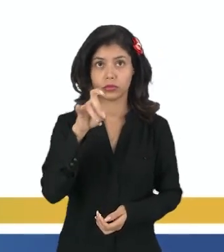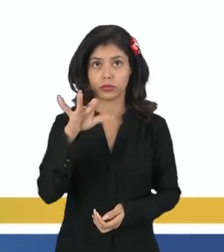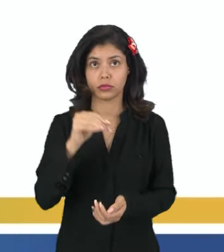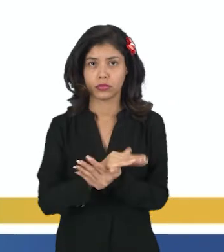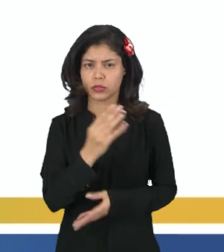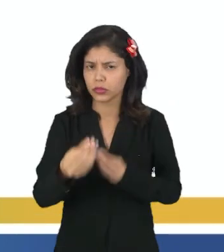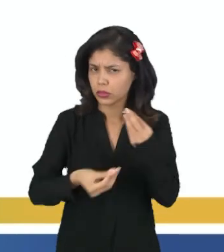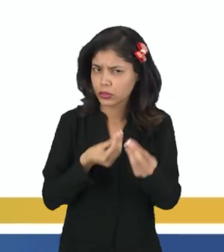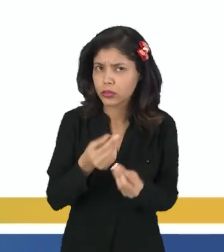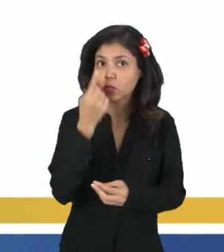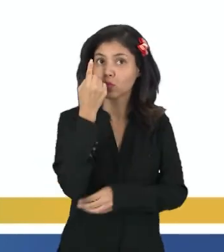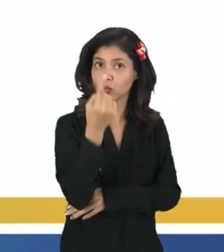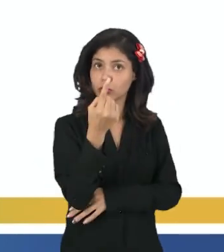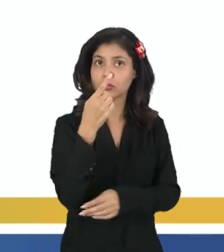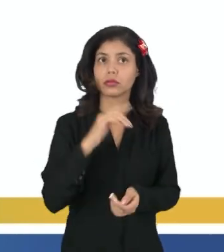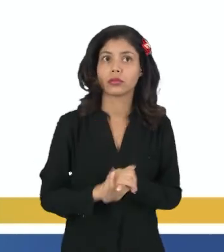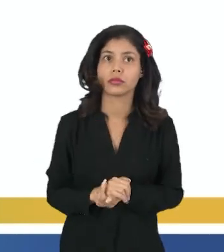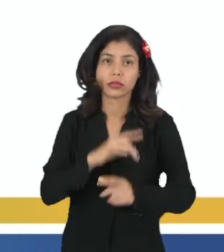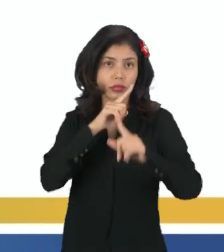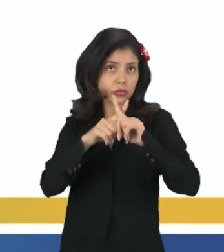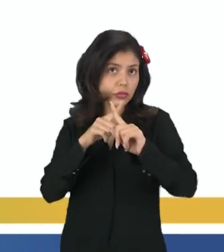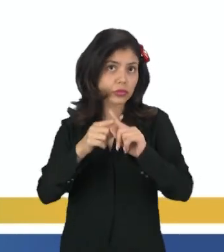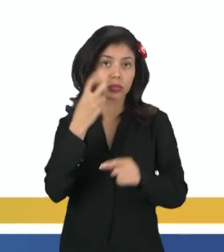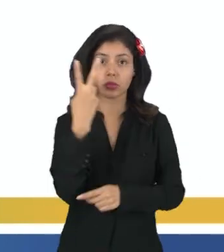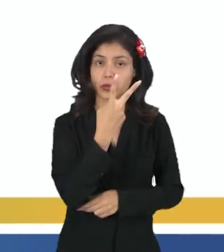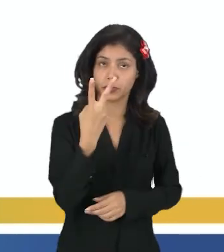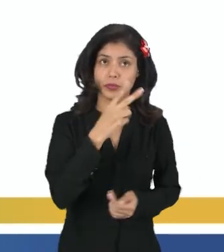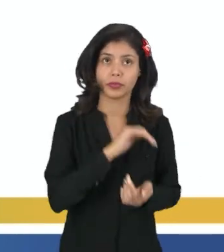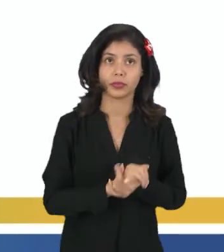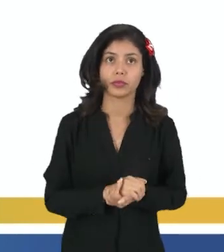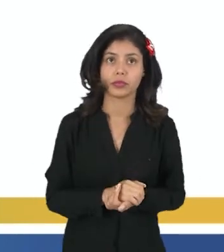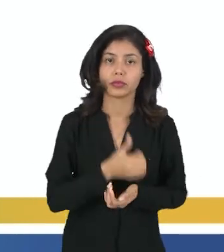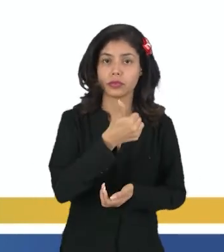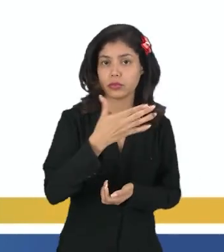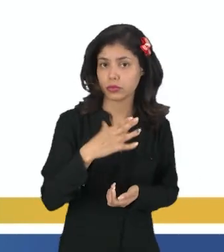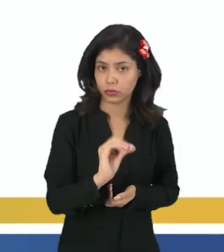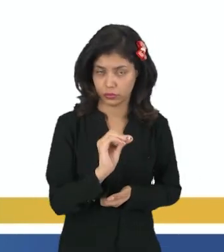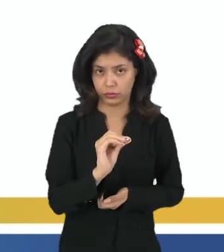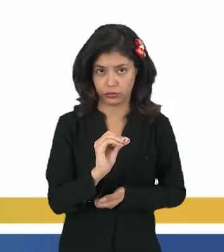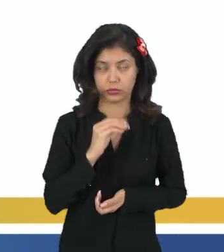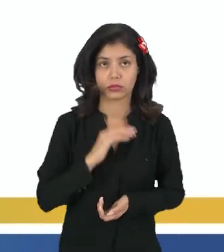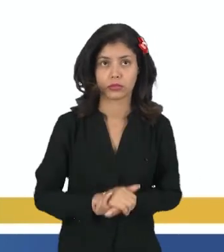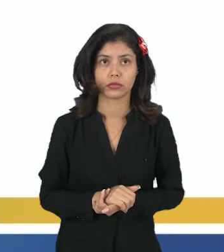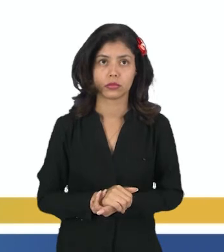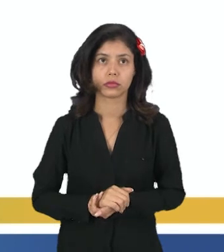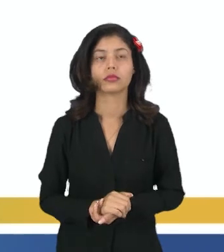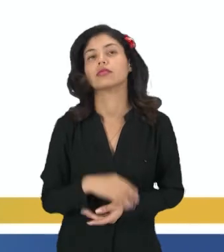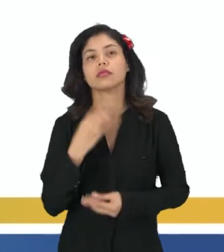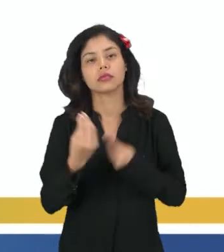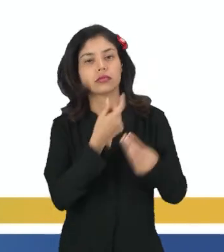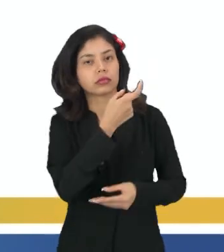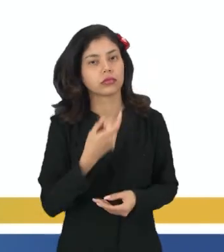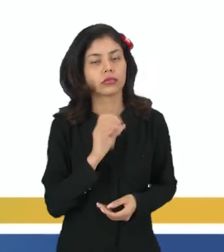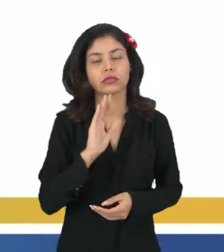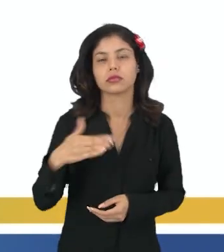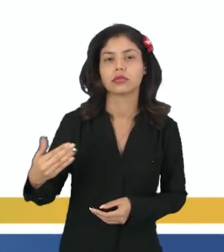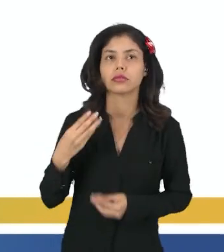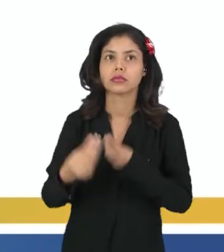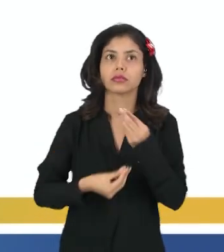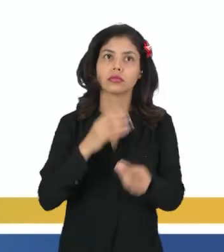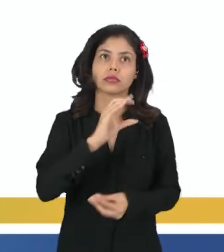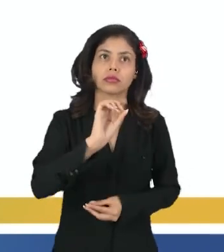como é somente um algarismo Então vamos multiplicar ambos os membros né por 10 tanto x